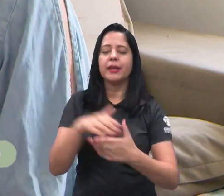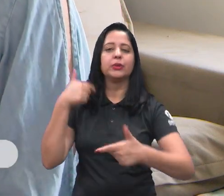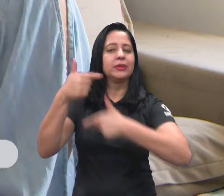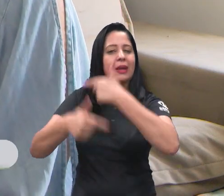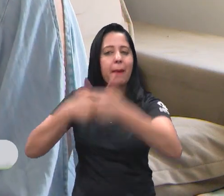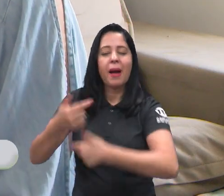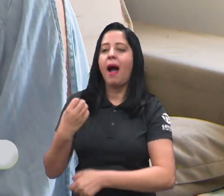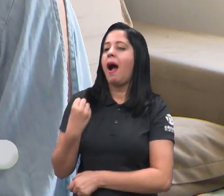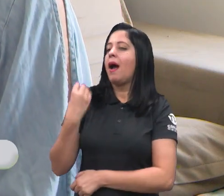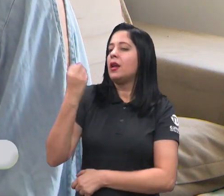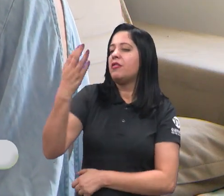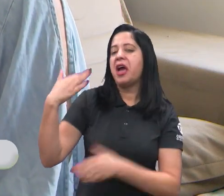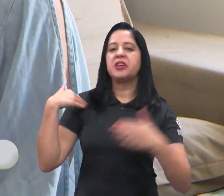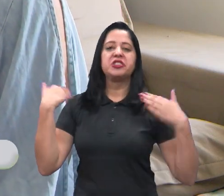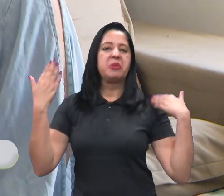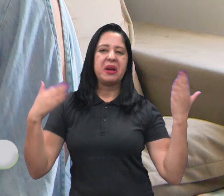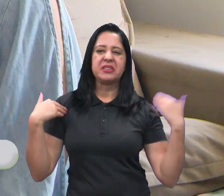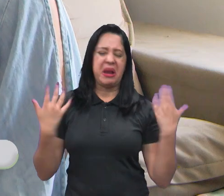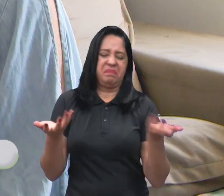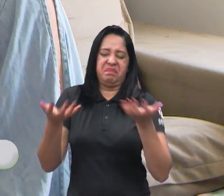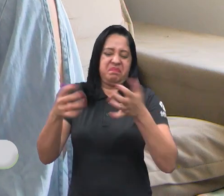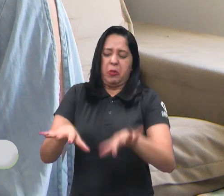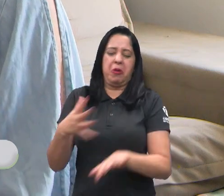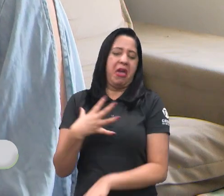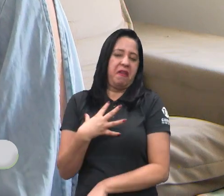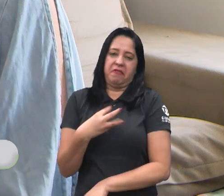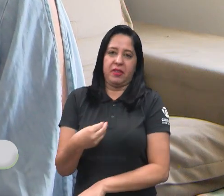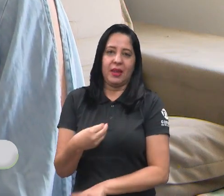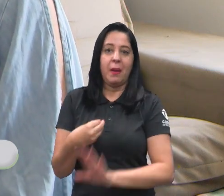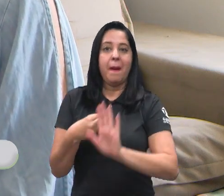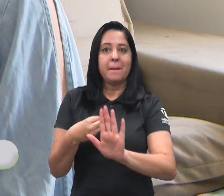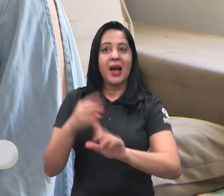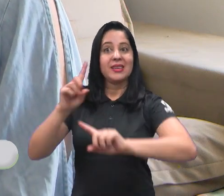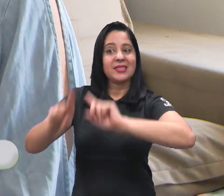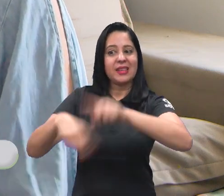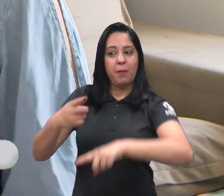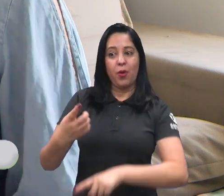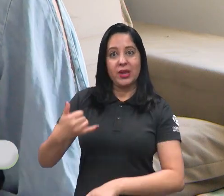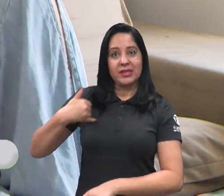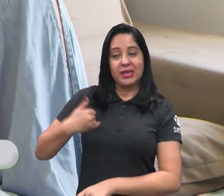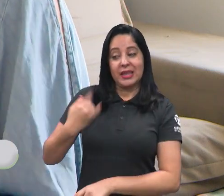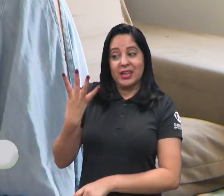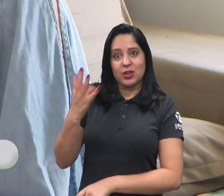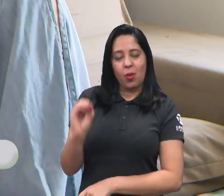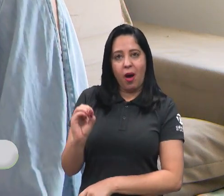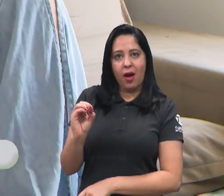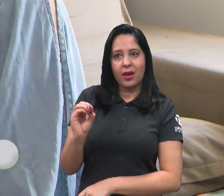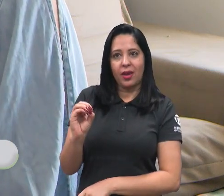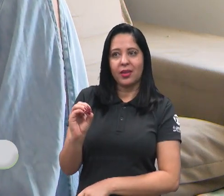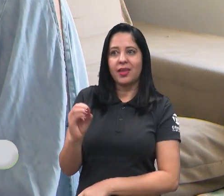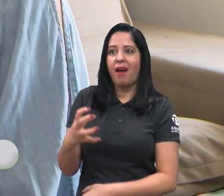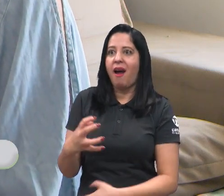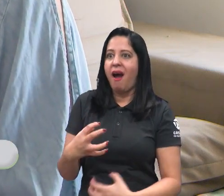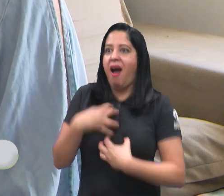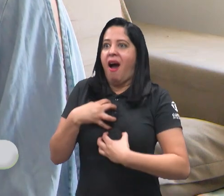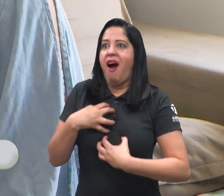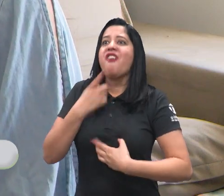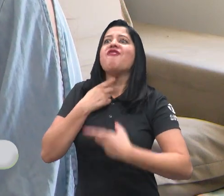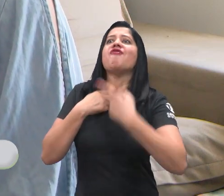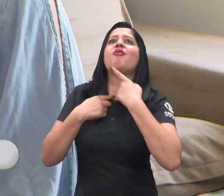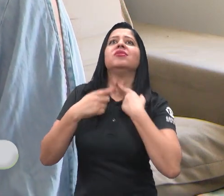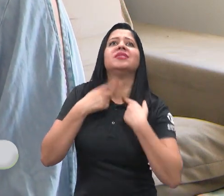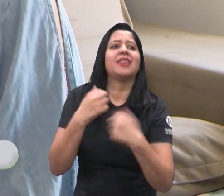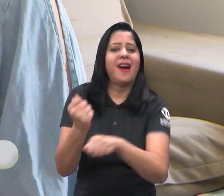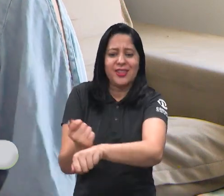passeios, e a gente não pensava em ter filhos inicialmente, mas quando chegou aos 40 anos, parece que veio uma vontade, assim, uma emoção tão